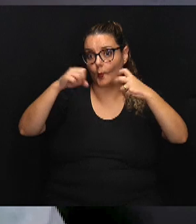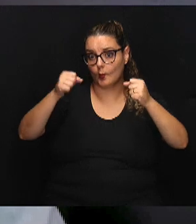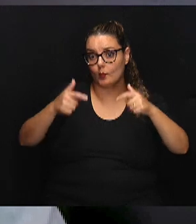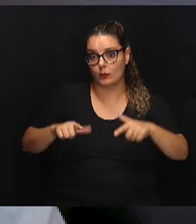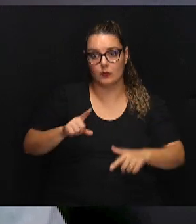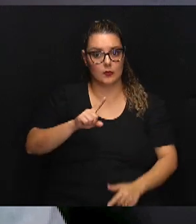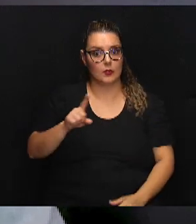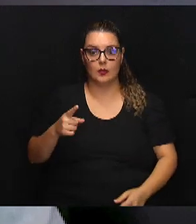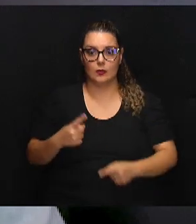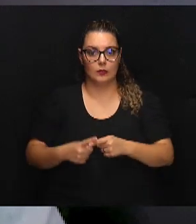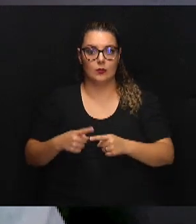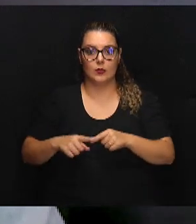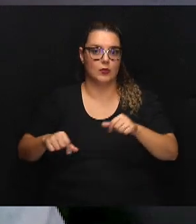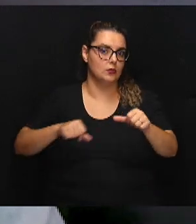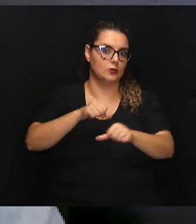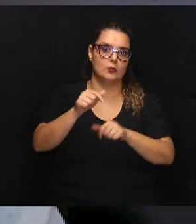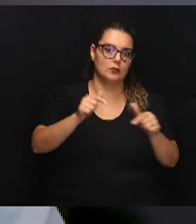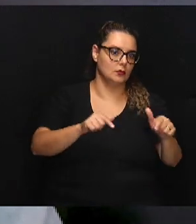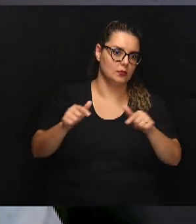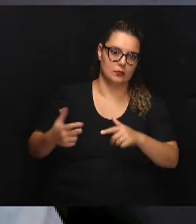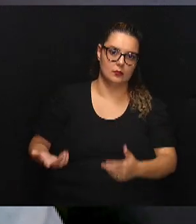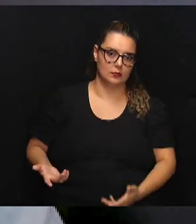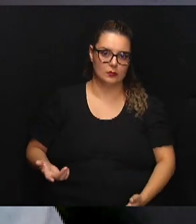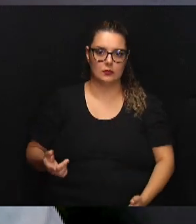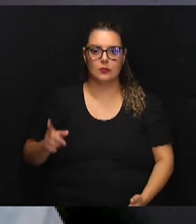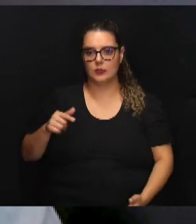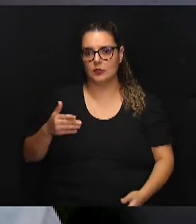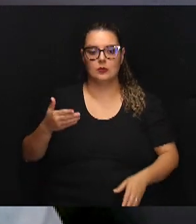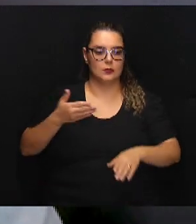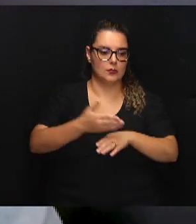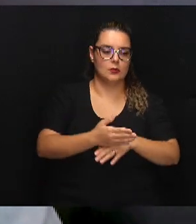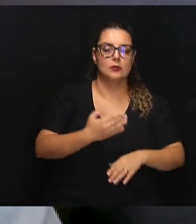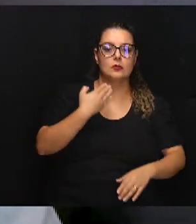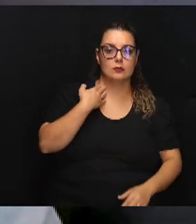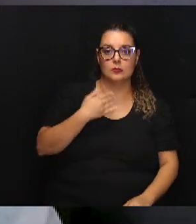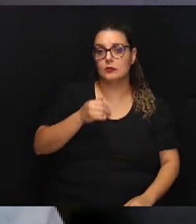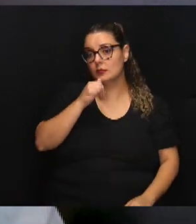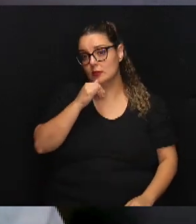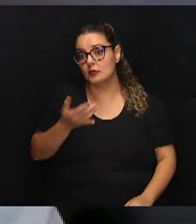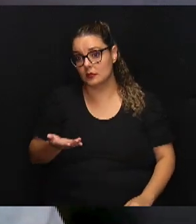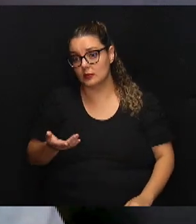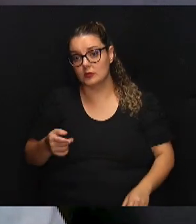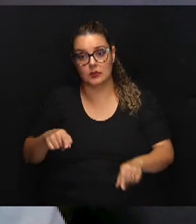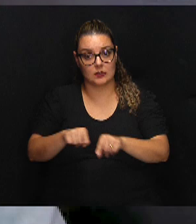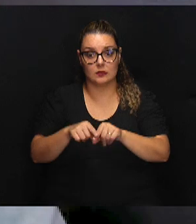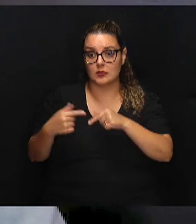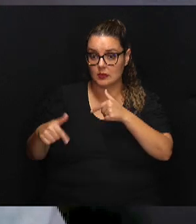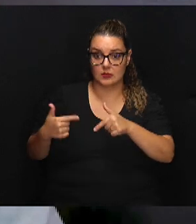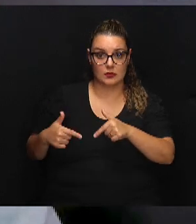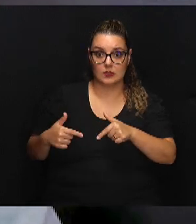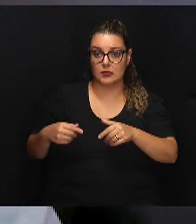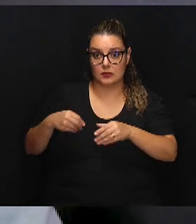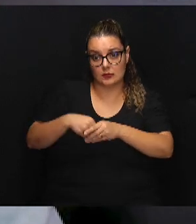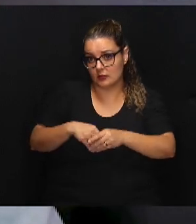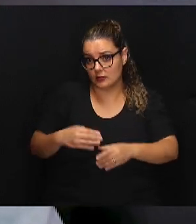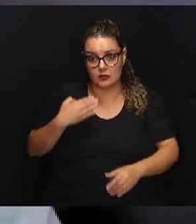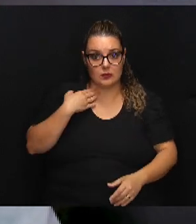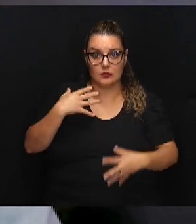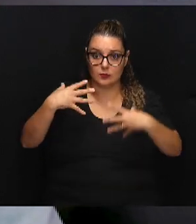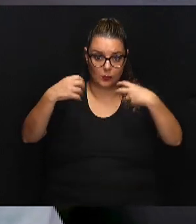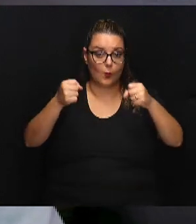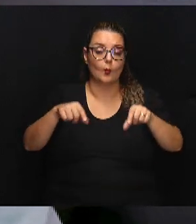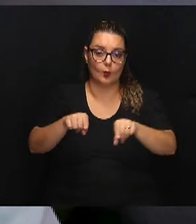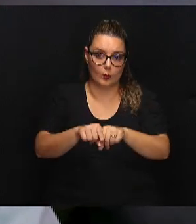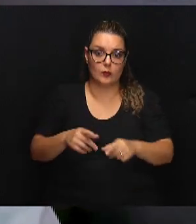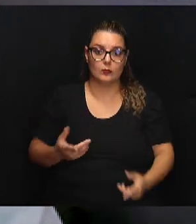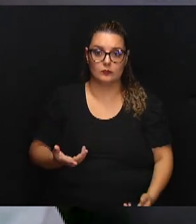não porque você trocou de ambiente. Isso vale para o cara que entrou no banco, nesse exemplo que você deu, mas vale também para a pessoa que está trabalhando lá dentro do banco da mesma maneira, com ar seco, né? Tem